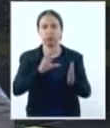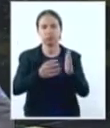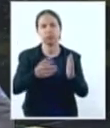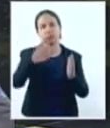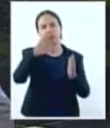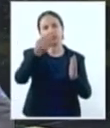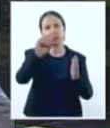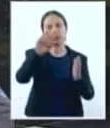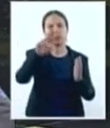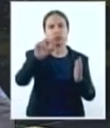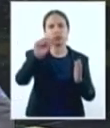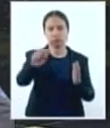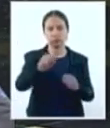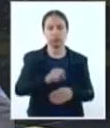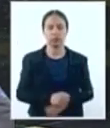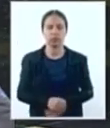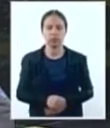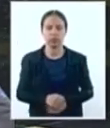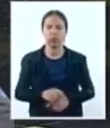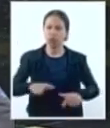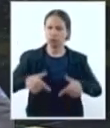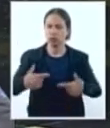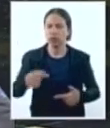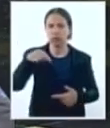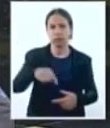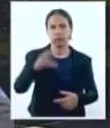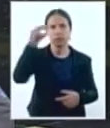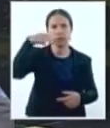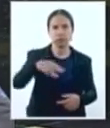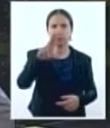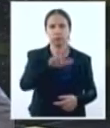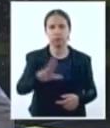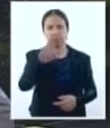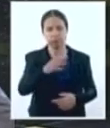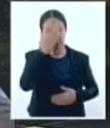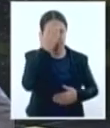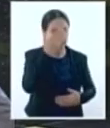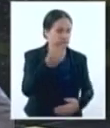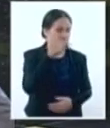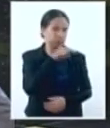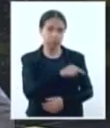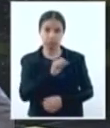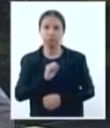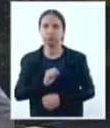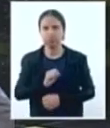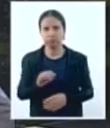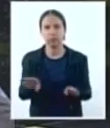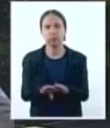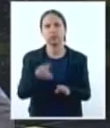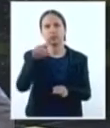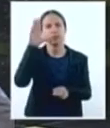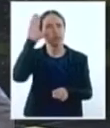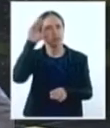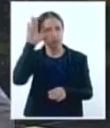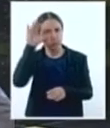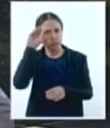muito atuante aqui também na Câmara Municipal de Uberlândia. Agradecemos mais uma vez o parlamentar e agradecemos você também,